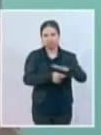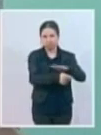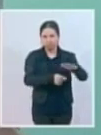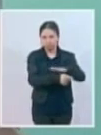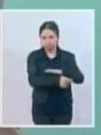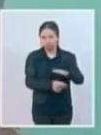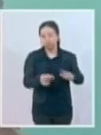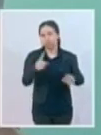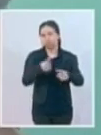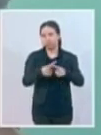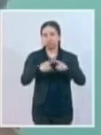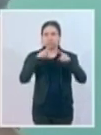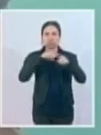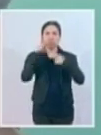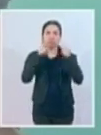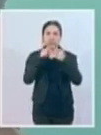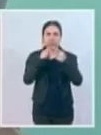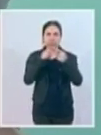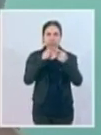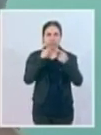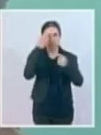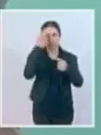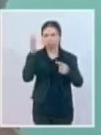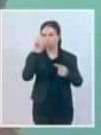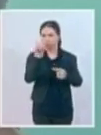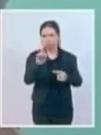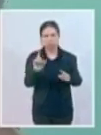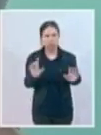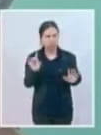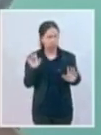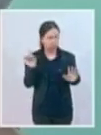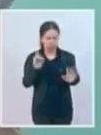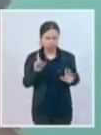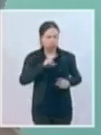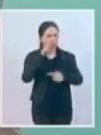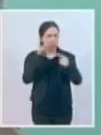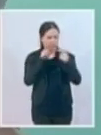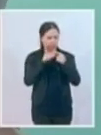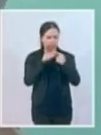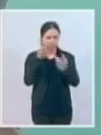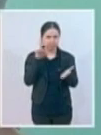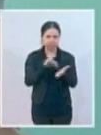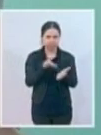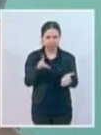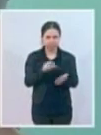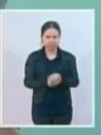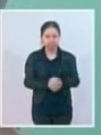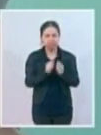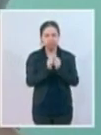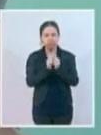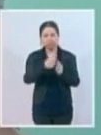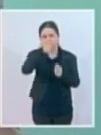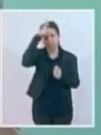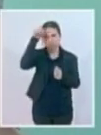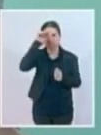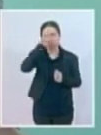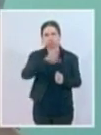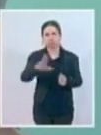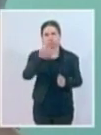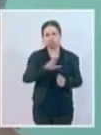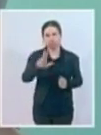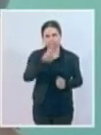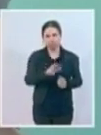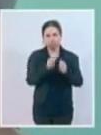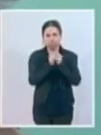a minha meta, gente, não é sonho, o meu objetivo, juntamente com a Prefeitura de Uberlândia, juntamente com os